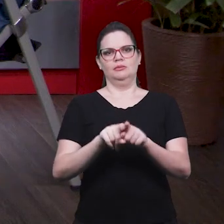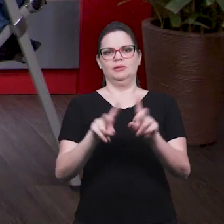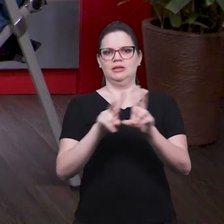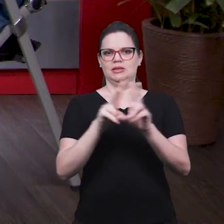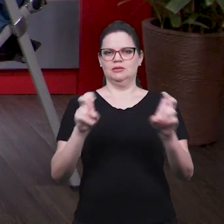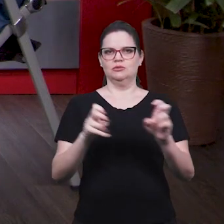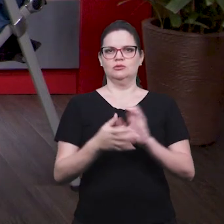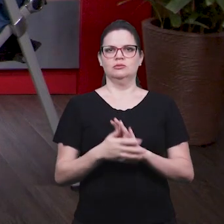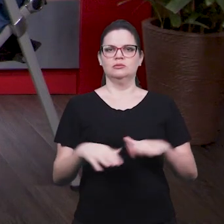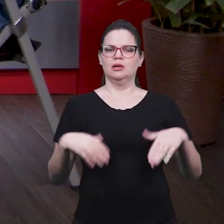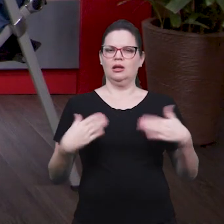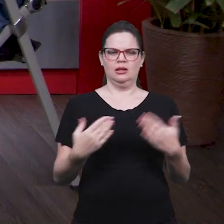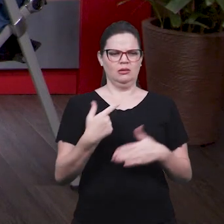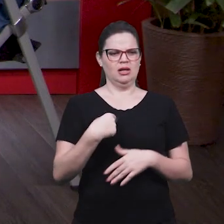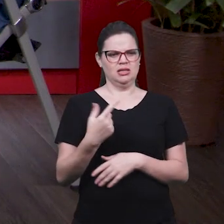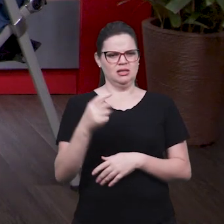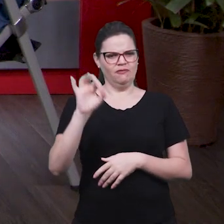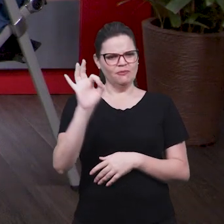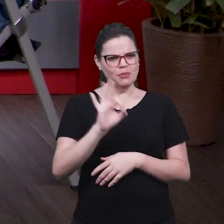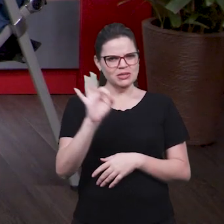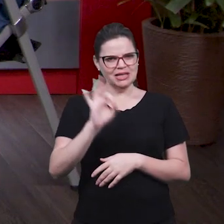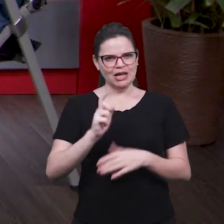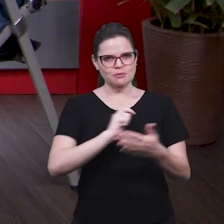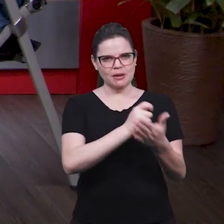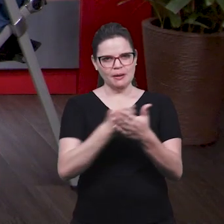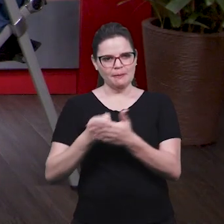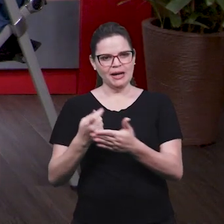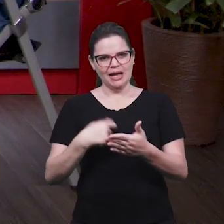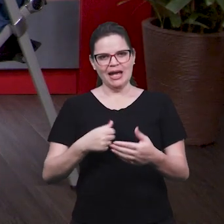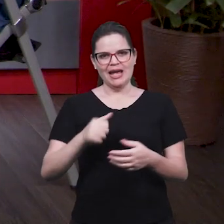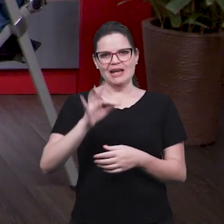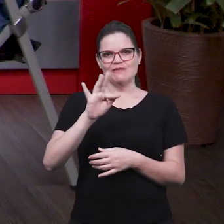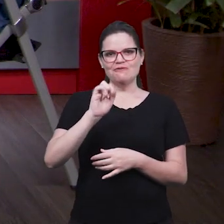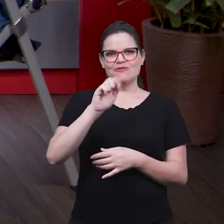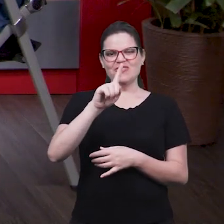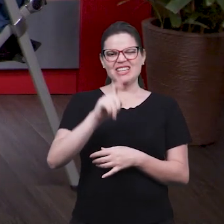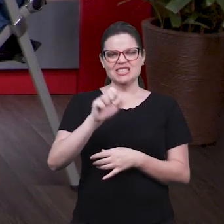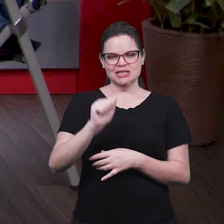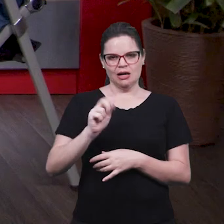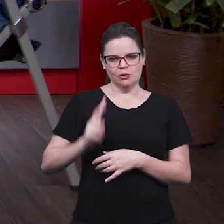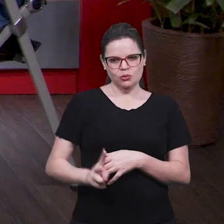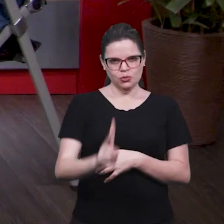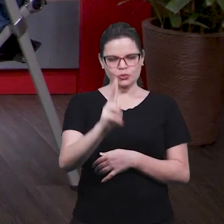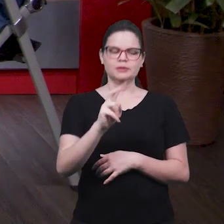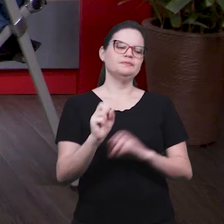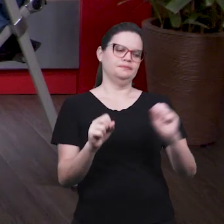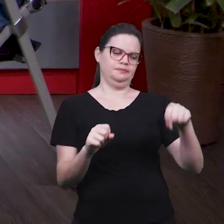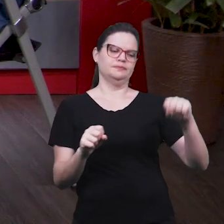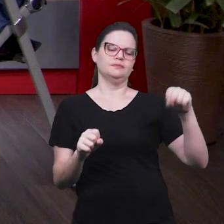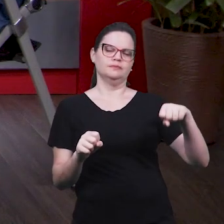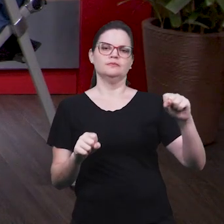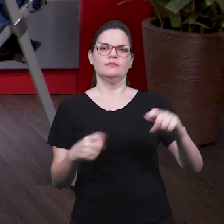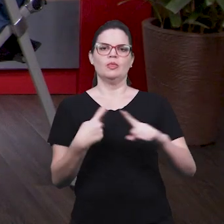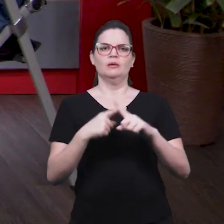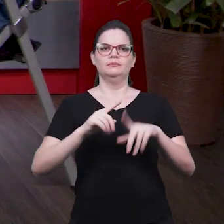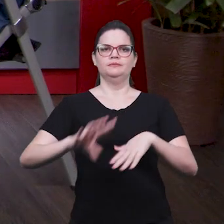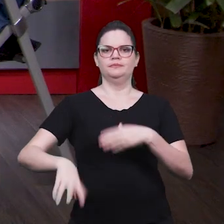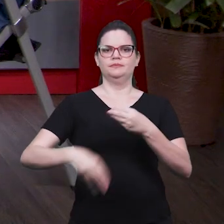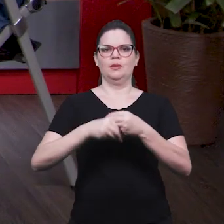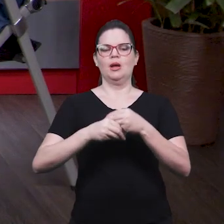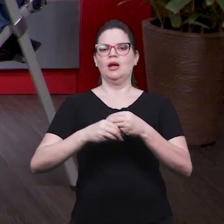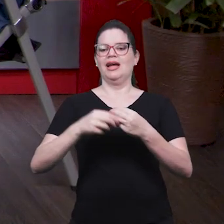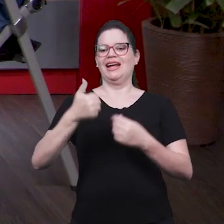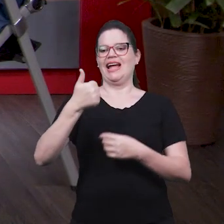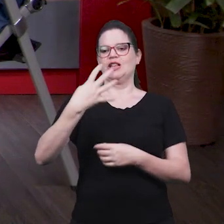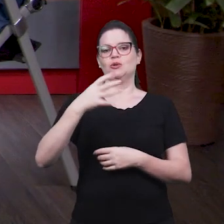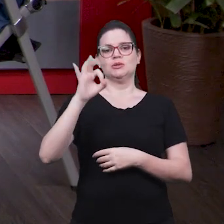da Previdência. Então nós encontramos essa alíquota, ela é fixa, né, para outros entes também, né? Isso aí. Depois da emenda,